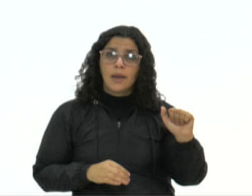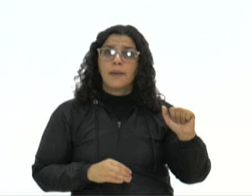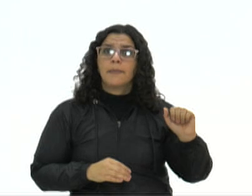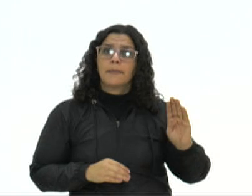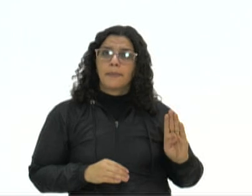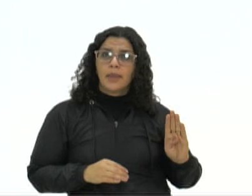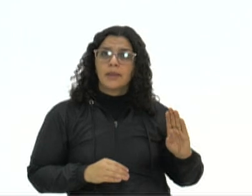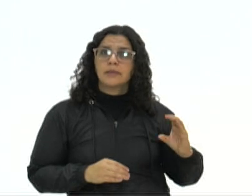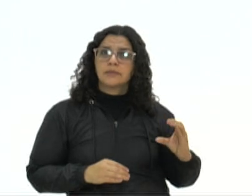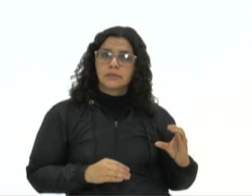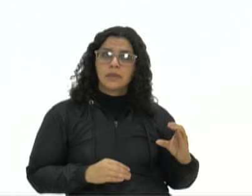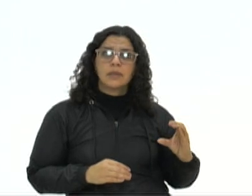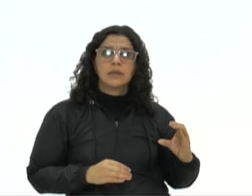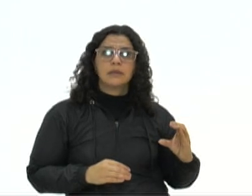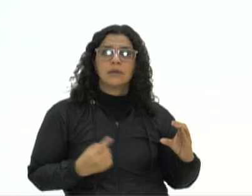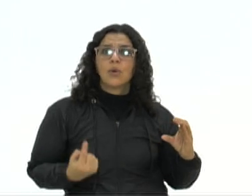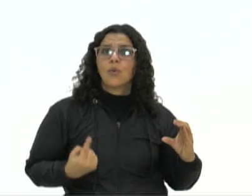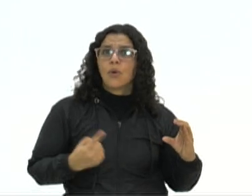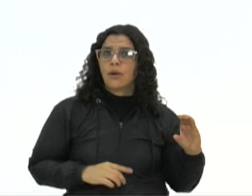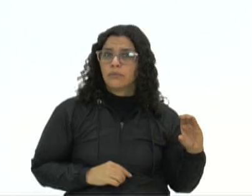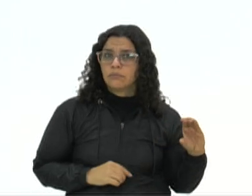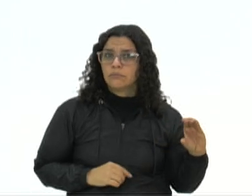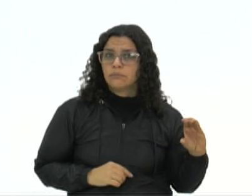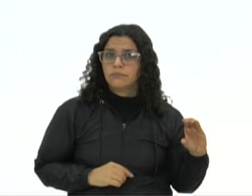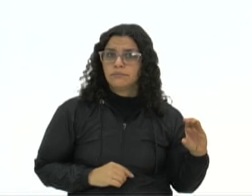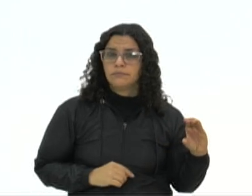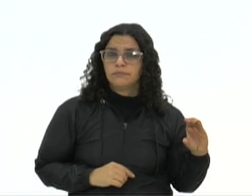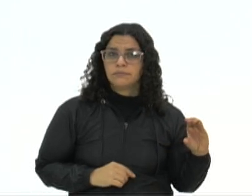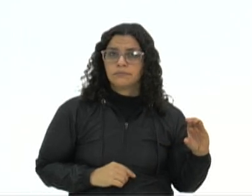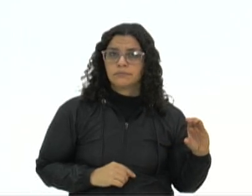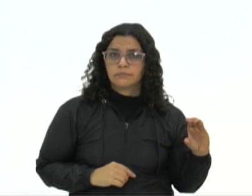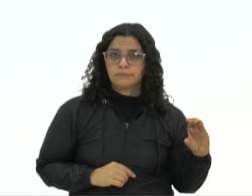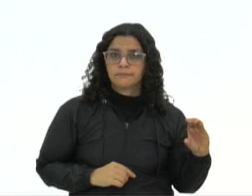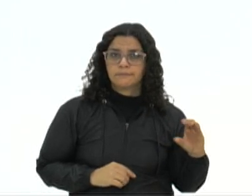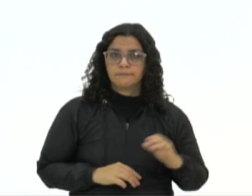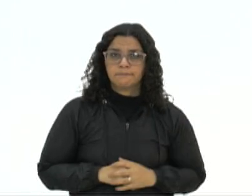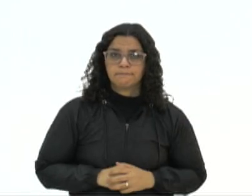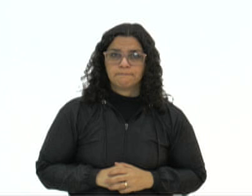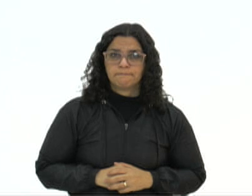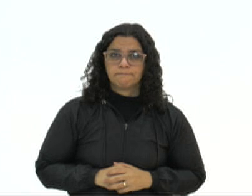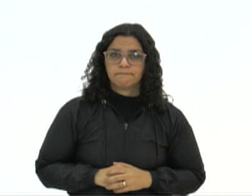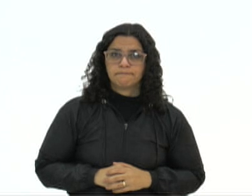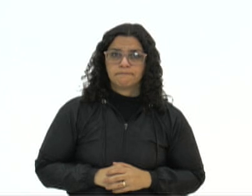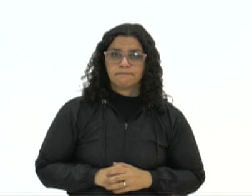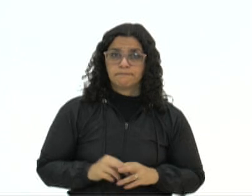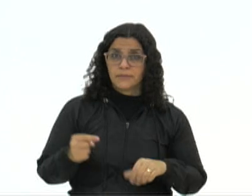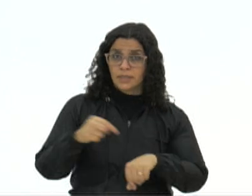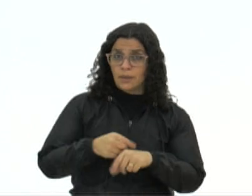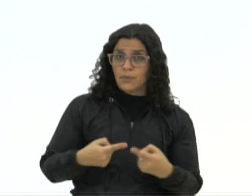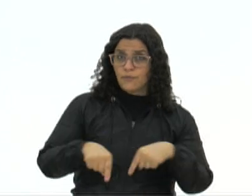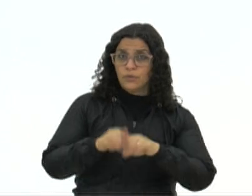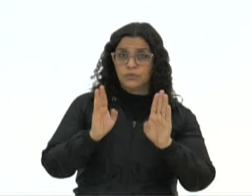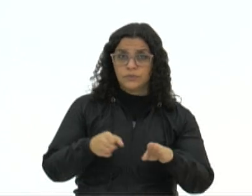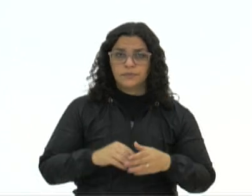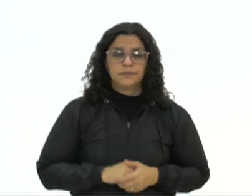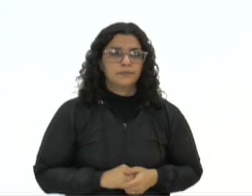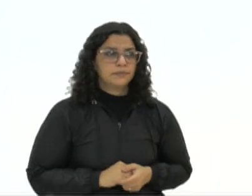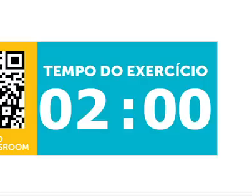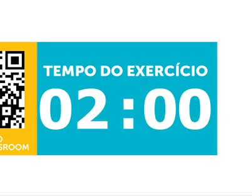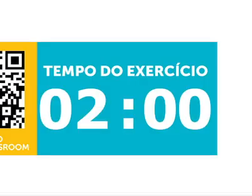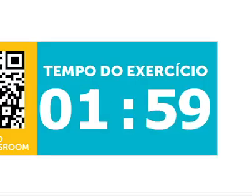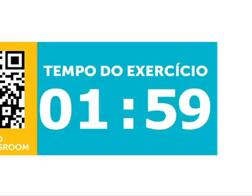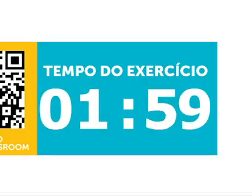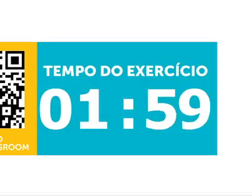A, intemperismo biológico, letra B, ou intemperismo físico, letra C. Reloginho na tela.